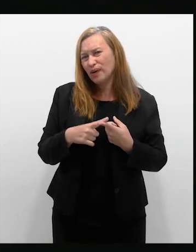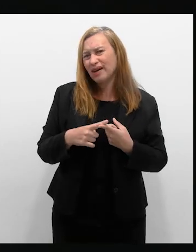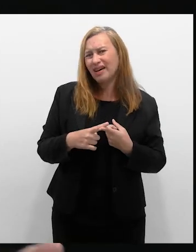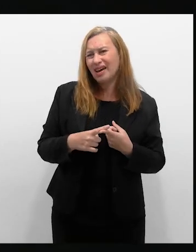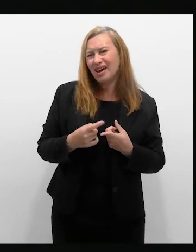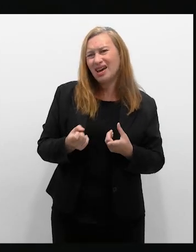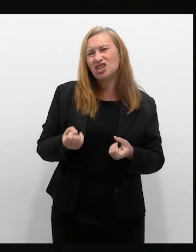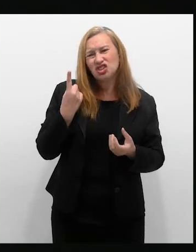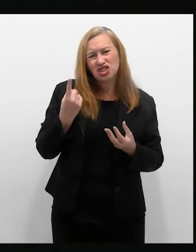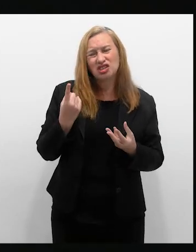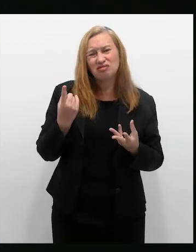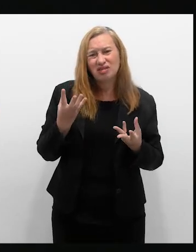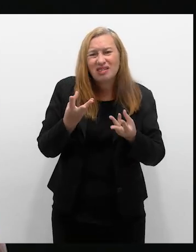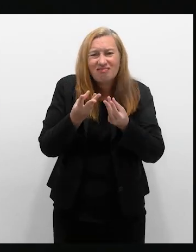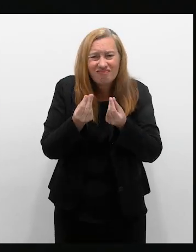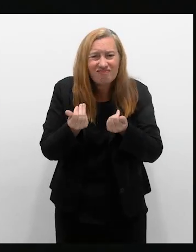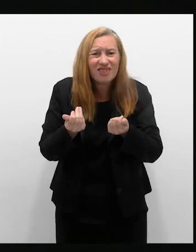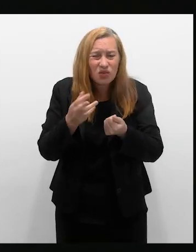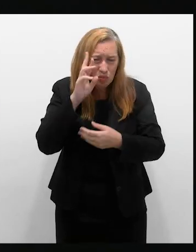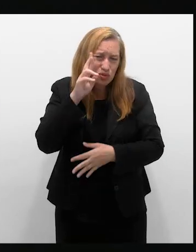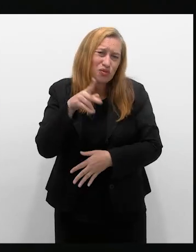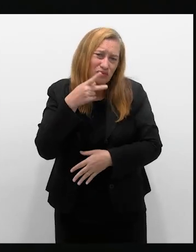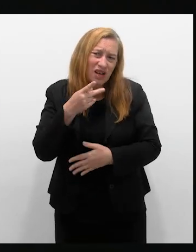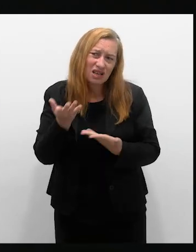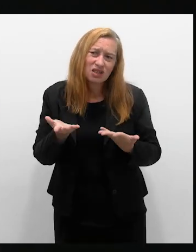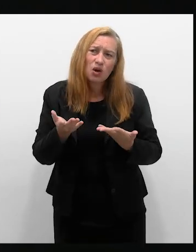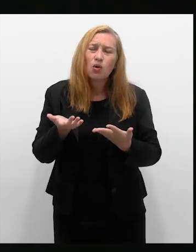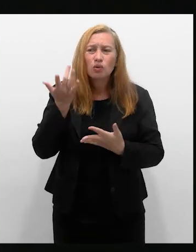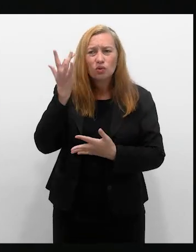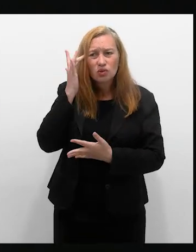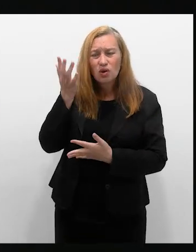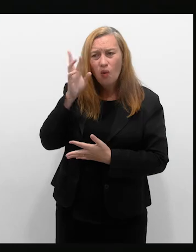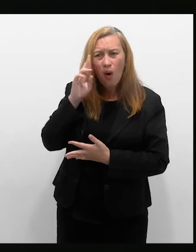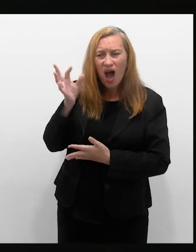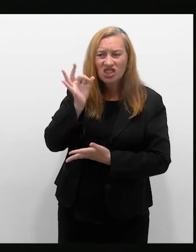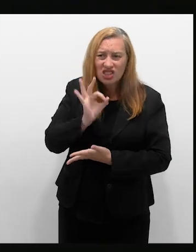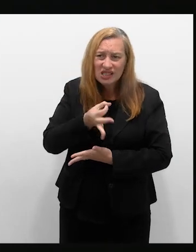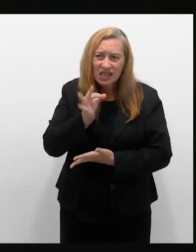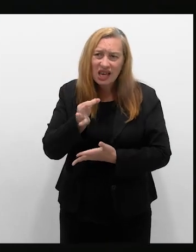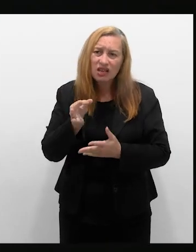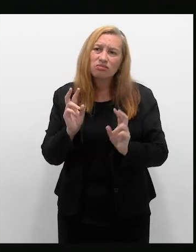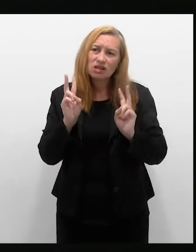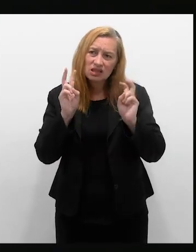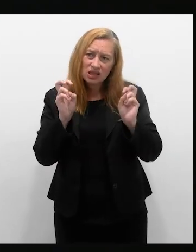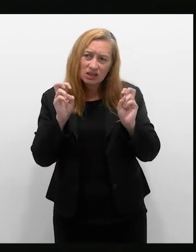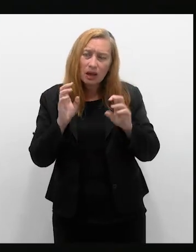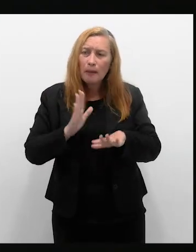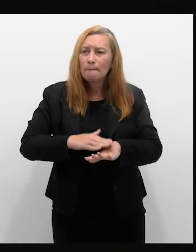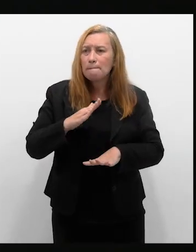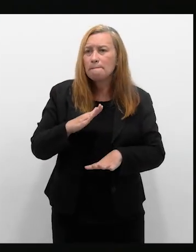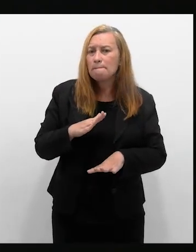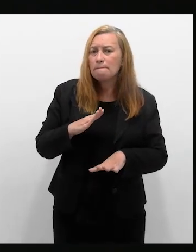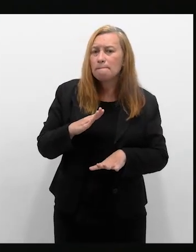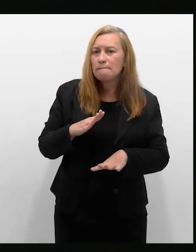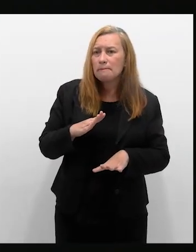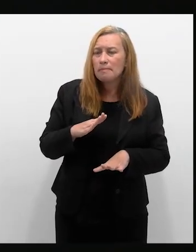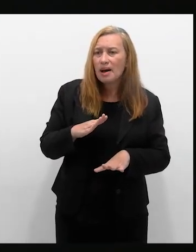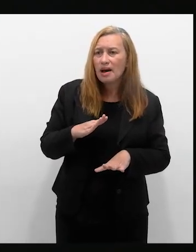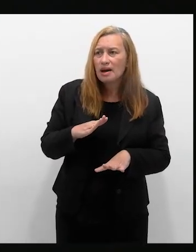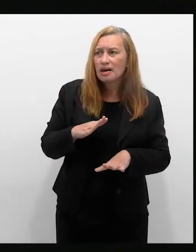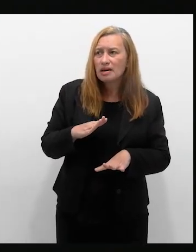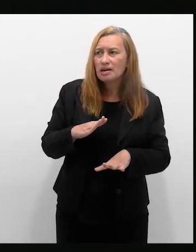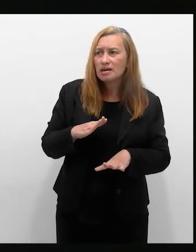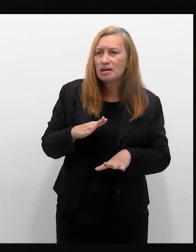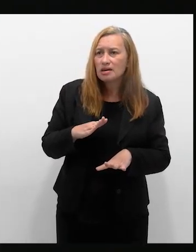Porque é uma situação realmente muito delicada, como o senhor está falando, né? O que o senhor acha que seria correto nesse caso, seria mais apropriado? O que a